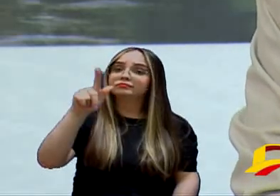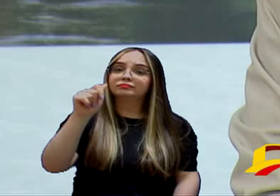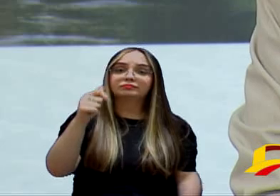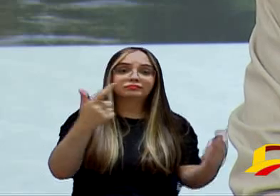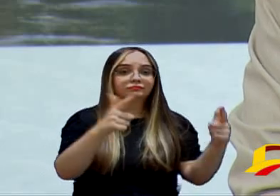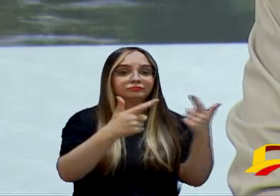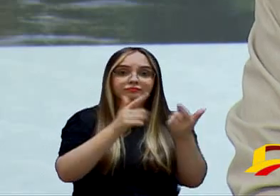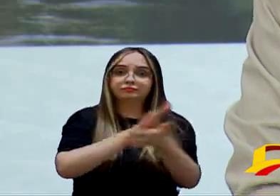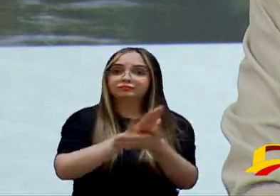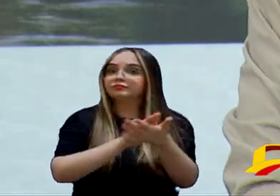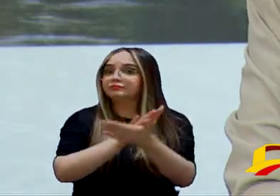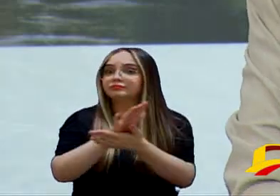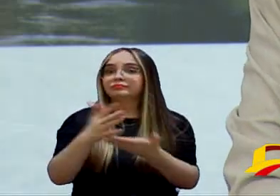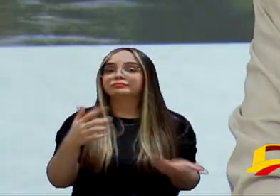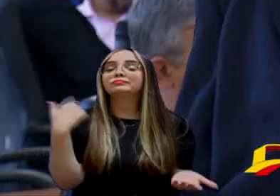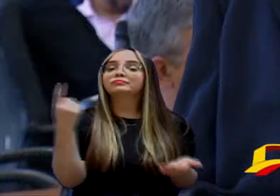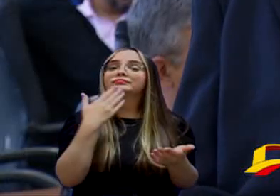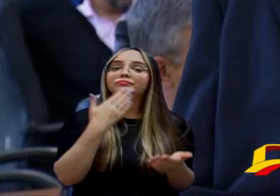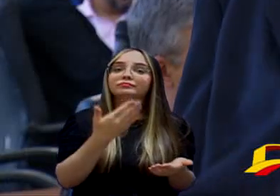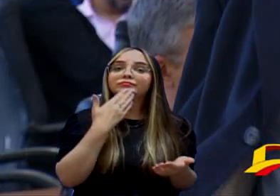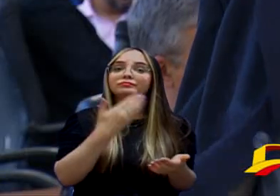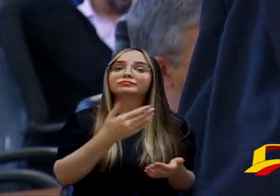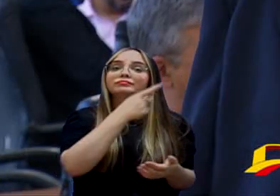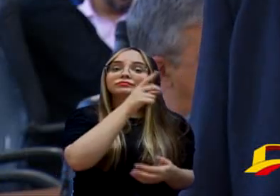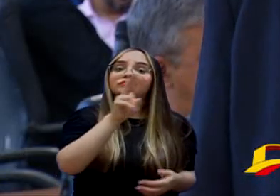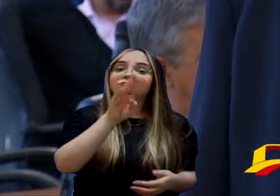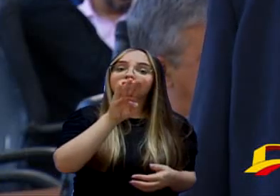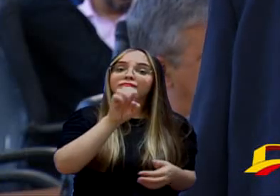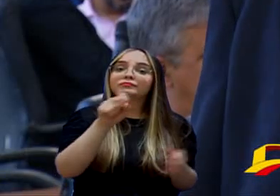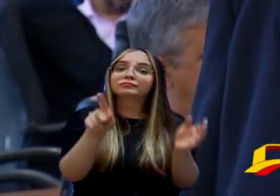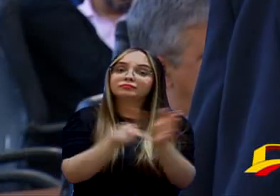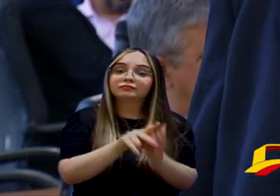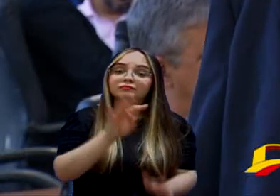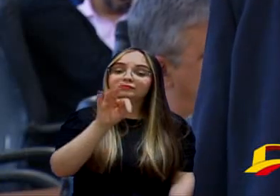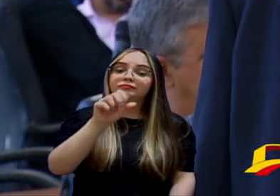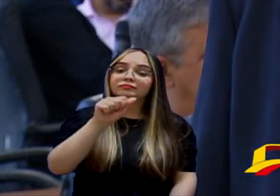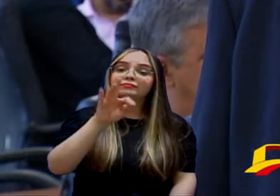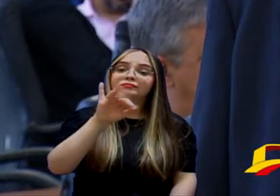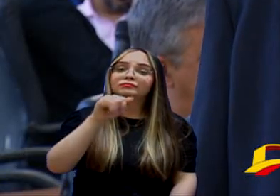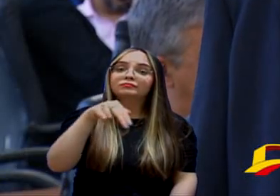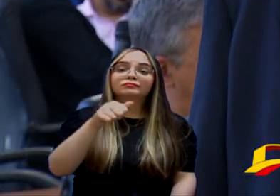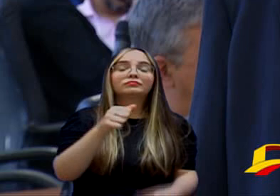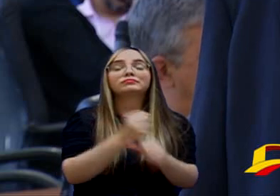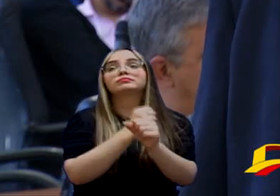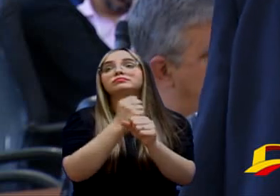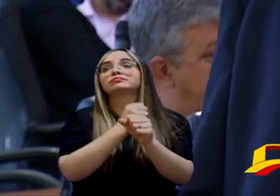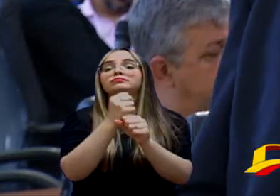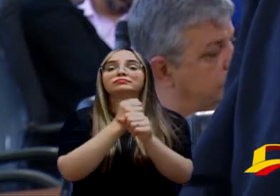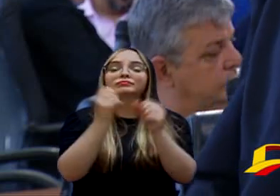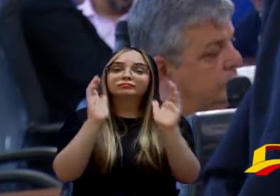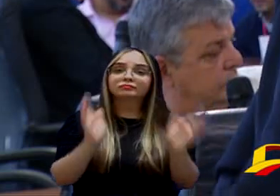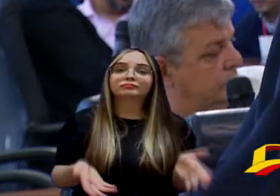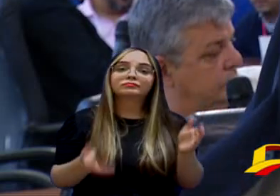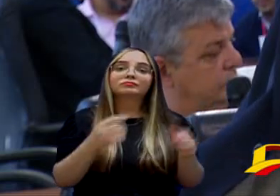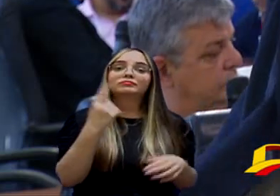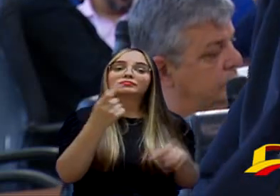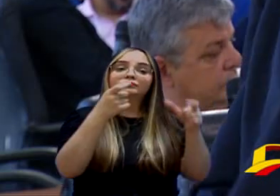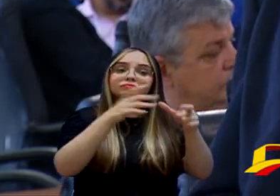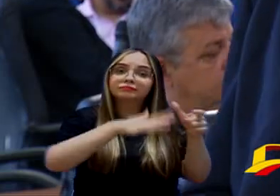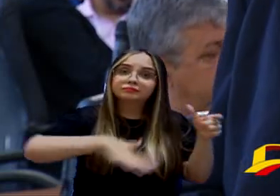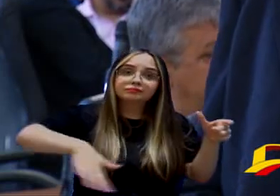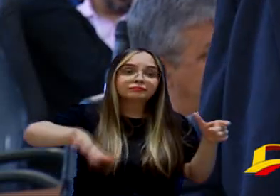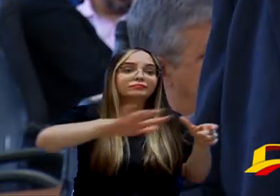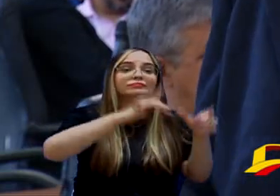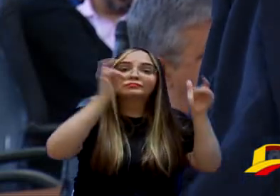cobrando uma UBS não Tatiana quantos anos quantos anos Vereador toda aquela região